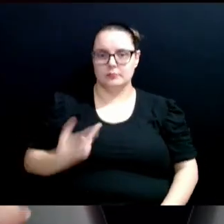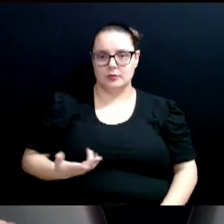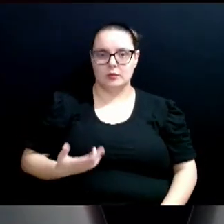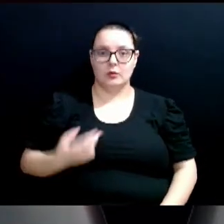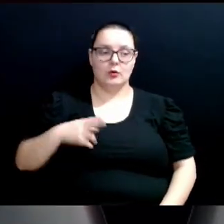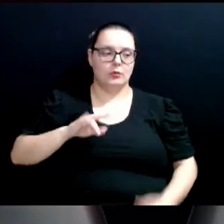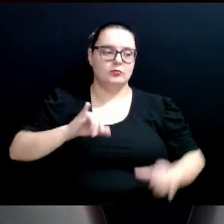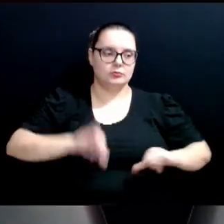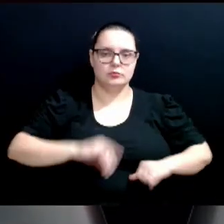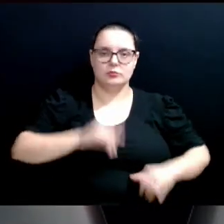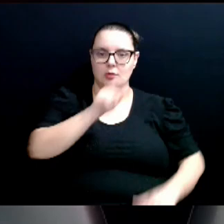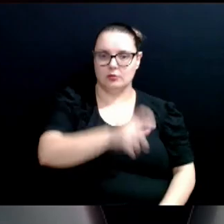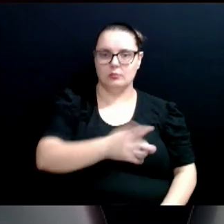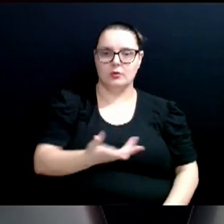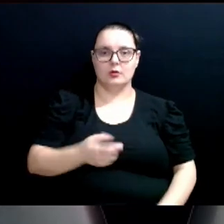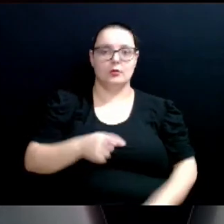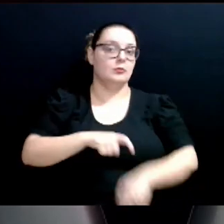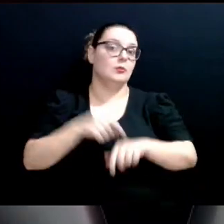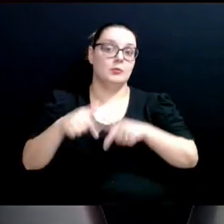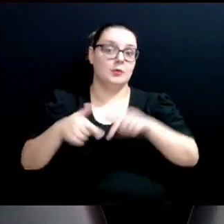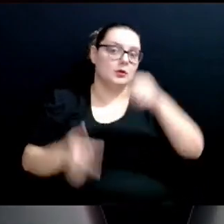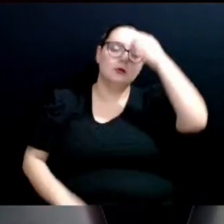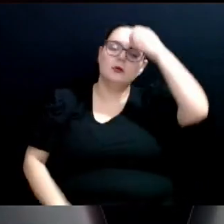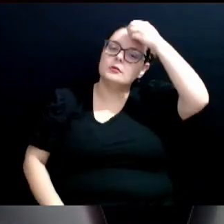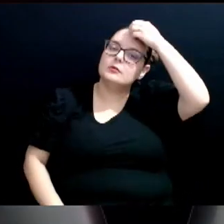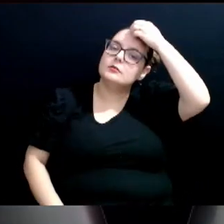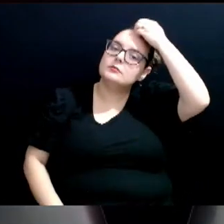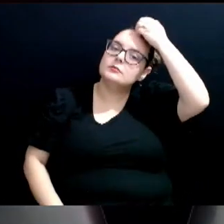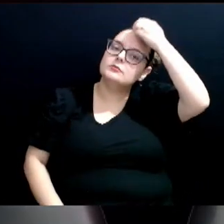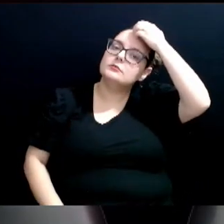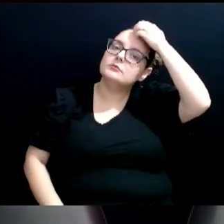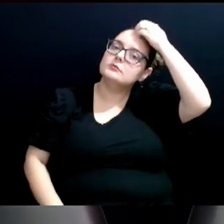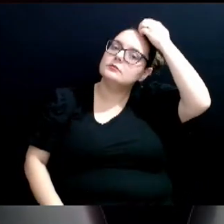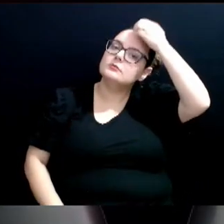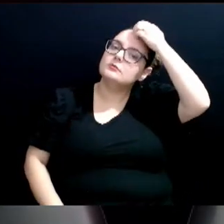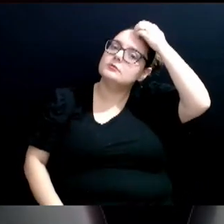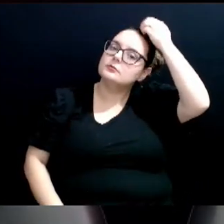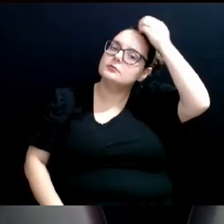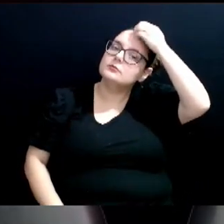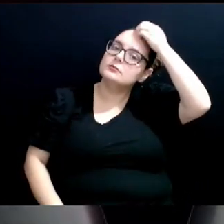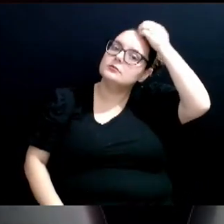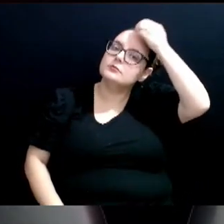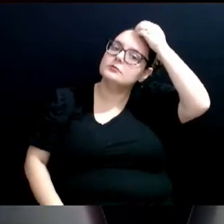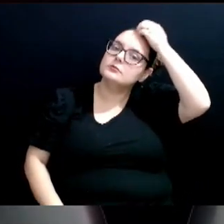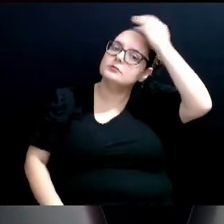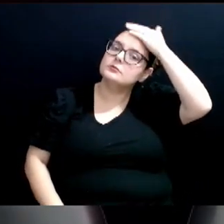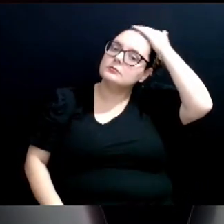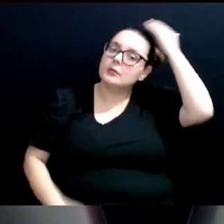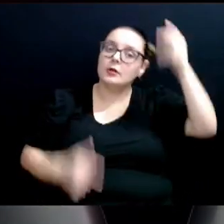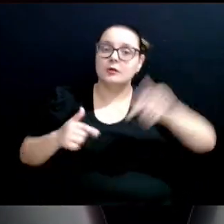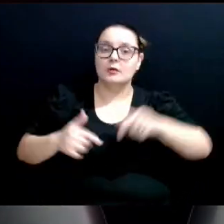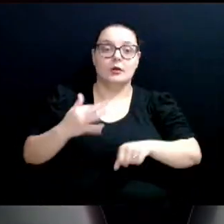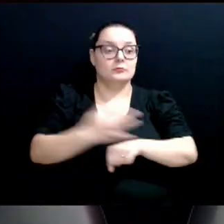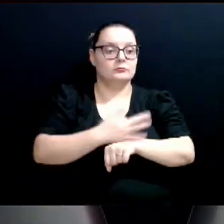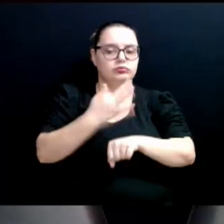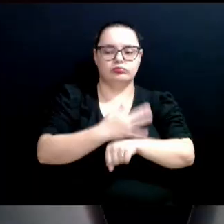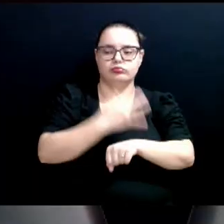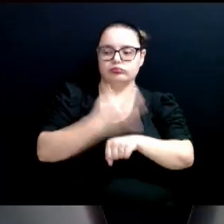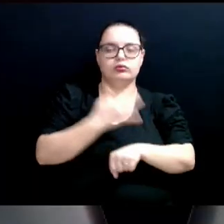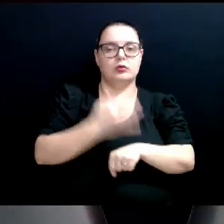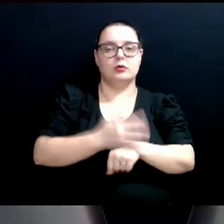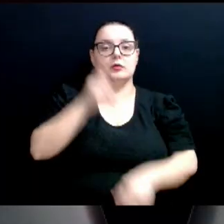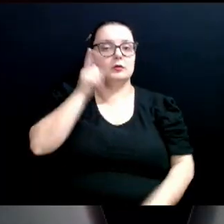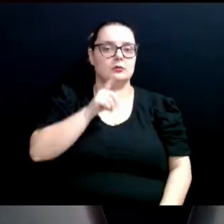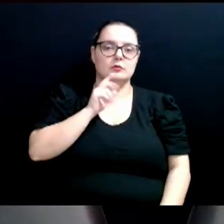situação de trabalho, por exemplo, né? Nós nos sobrecarregamos muito, muito, muito com o trabalho porque não conseguimos dizer não, porque temos